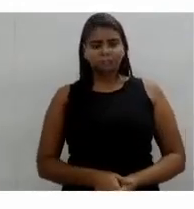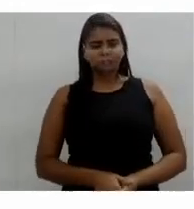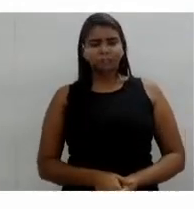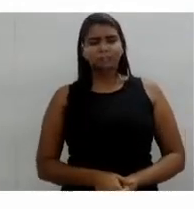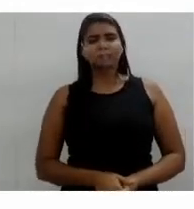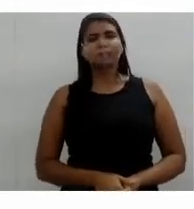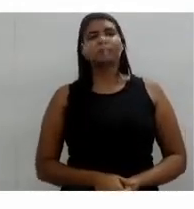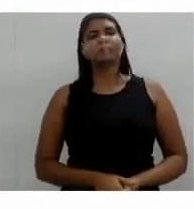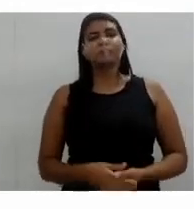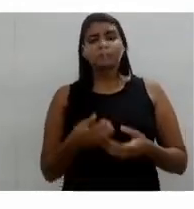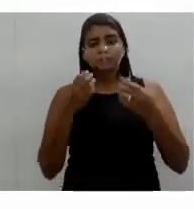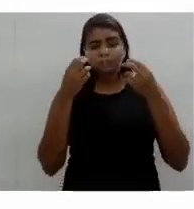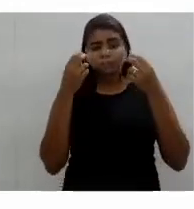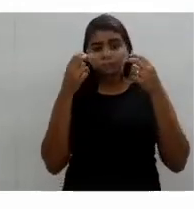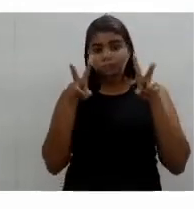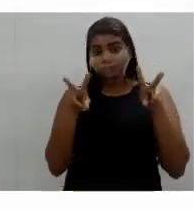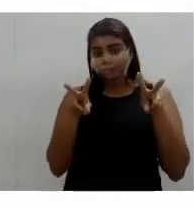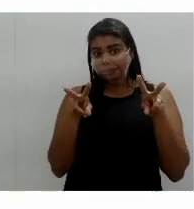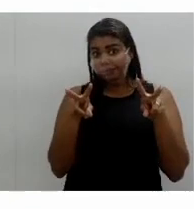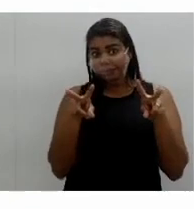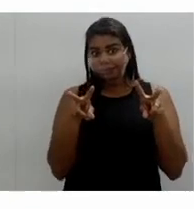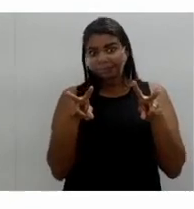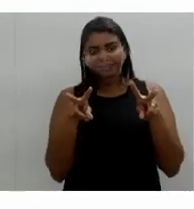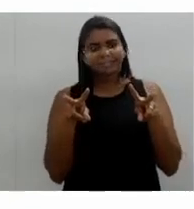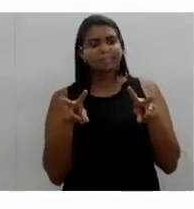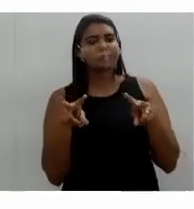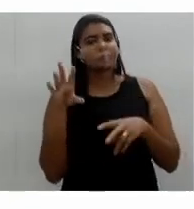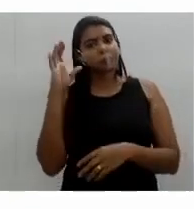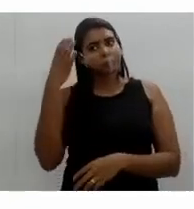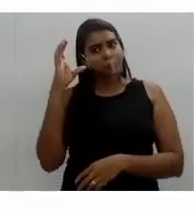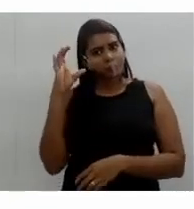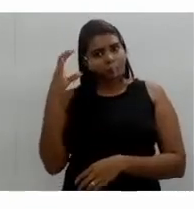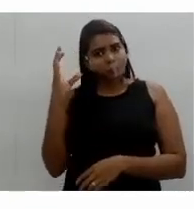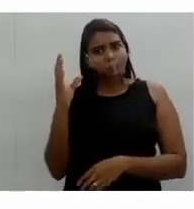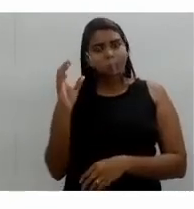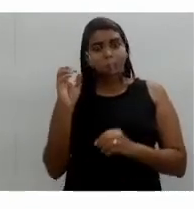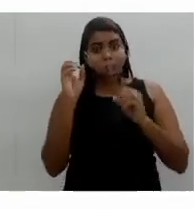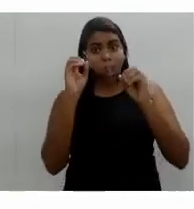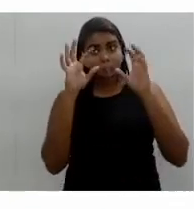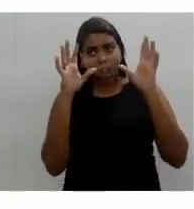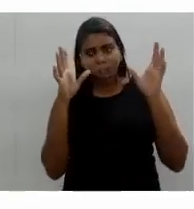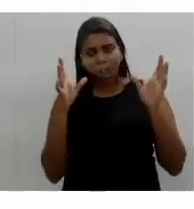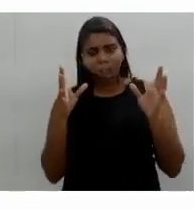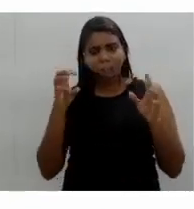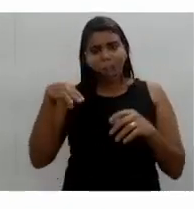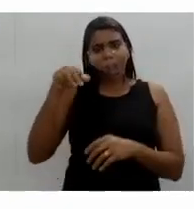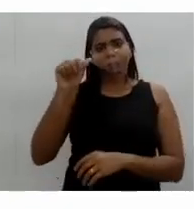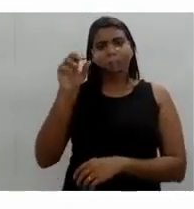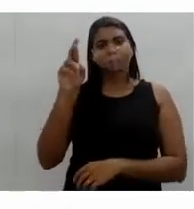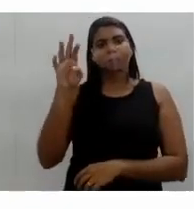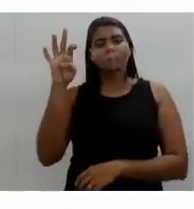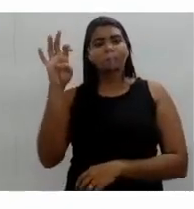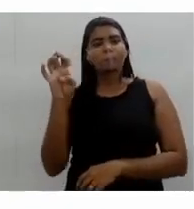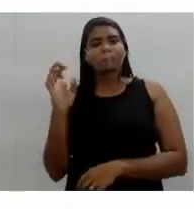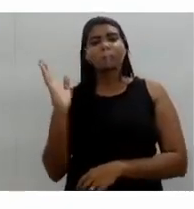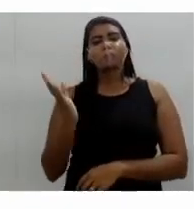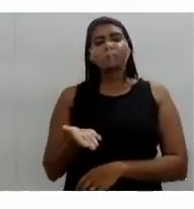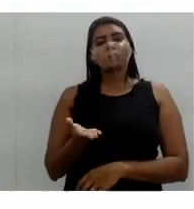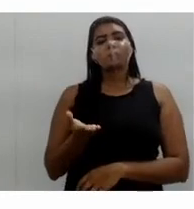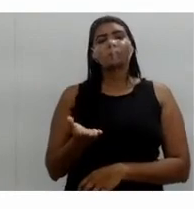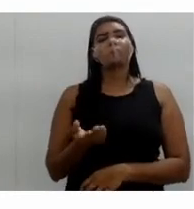que abre os olhos e faz os olhos dos cientistas brilharem para a questão do Marte é porque já